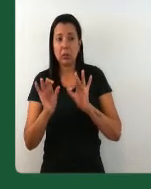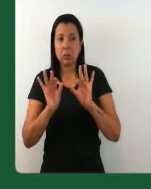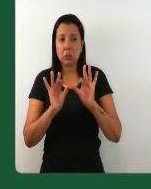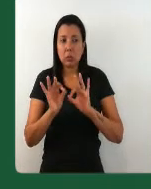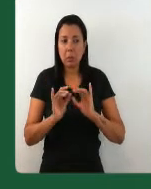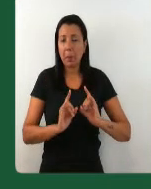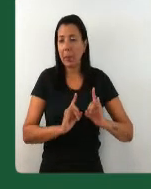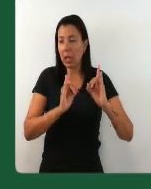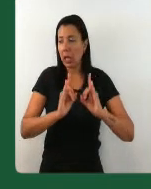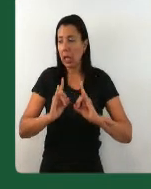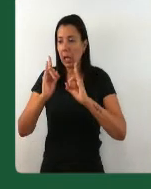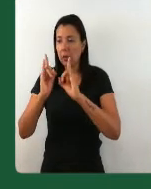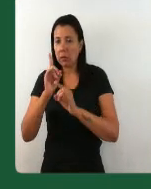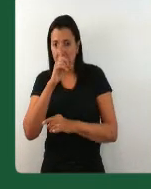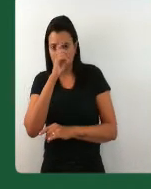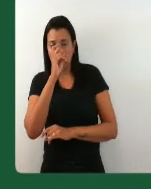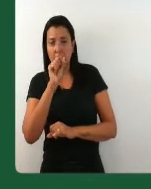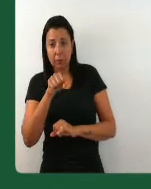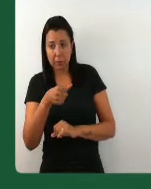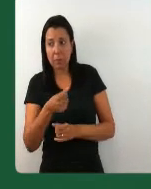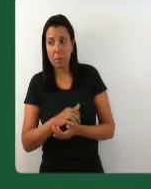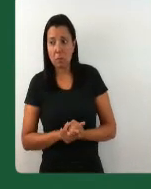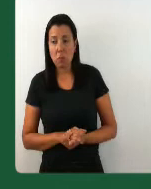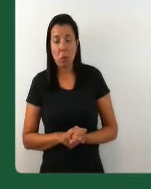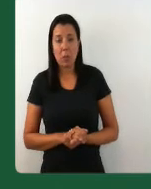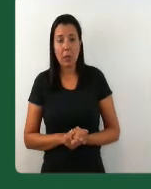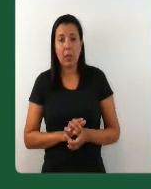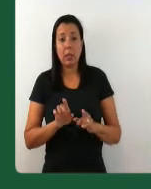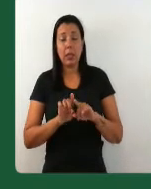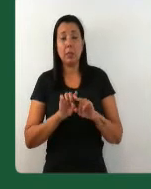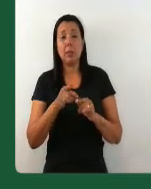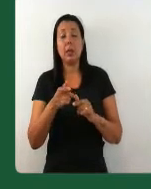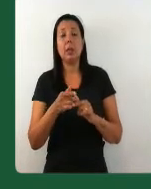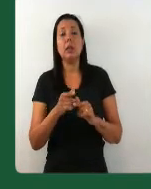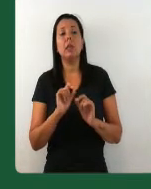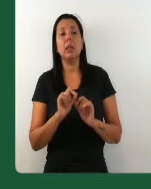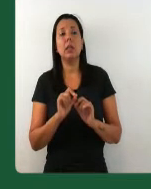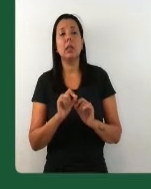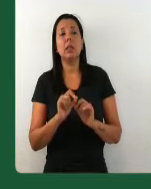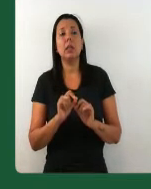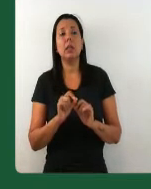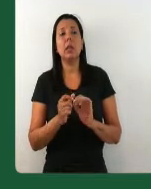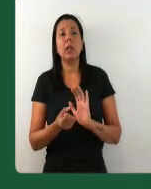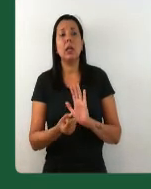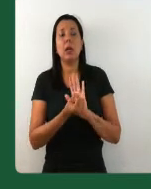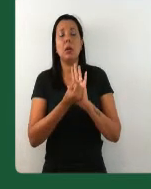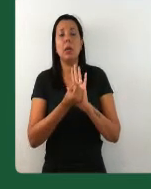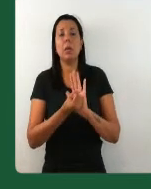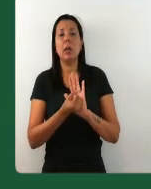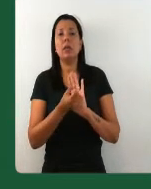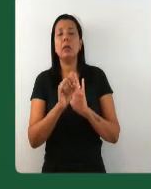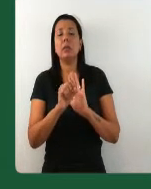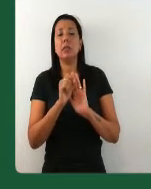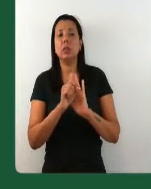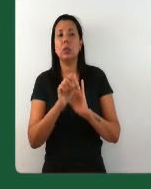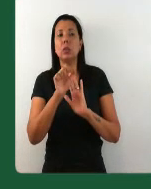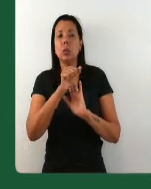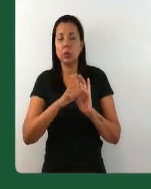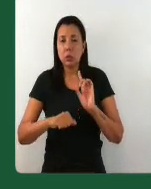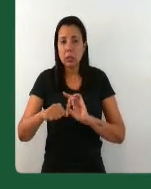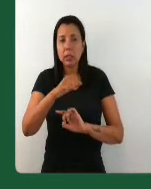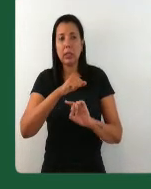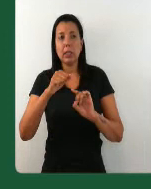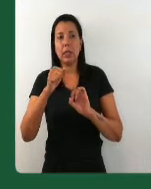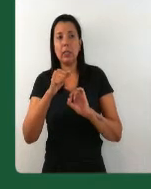o nosso hospital, né? E a Sobrapar é uma sigla e ela representa a Sociedade Brasileira